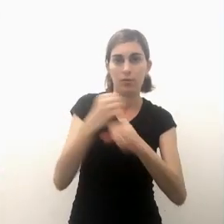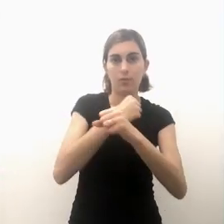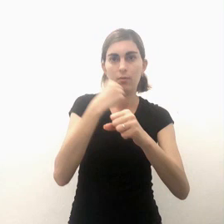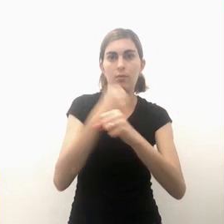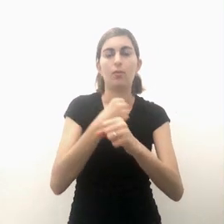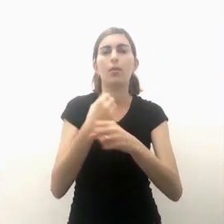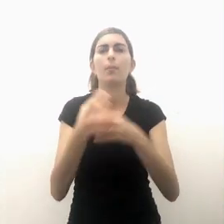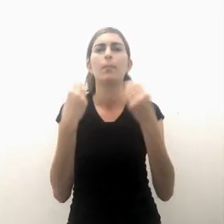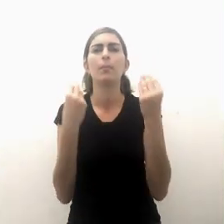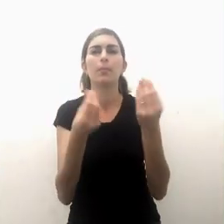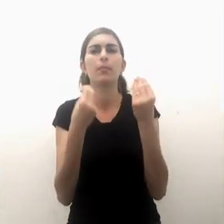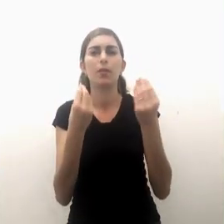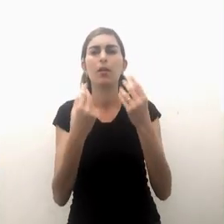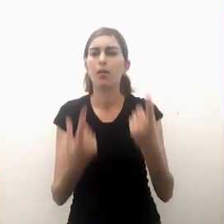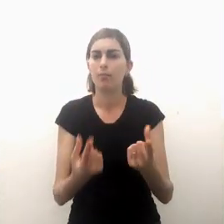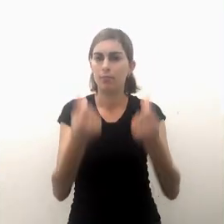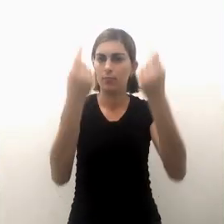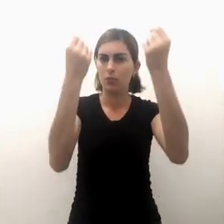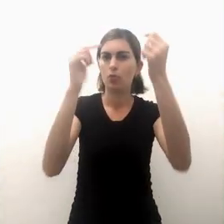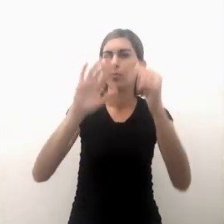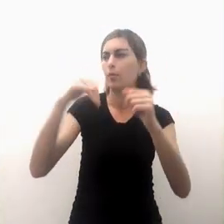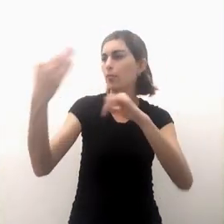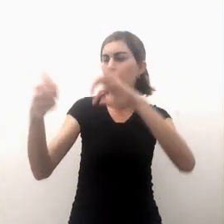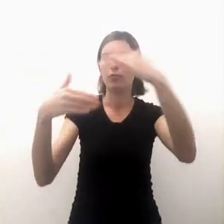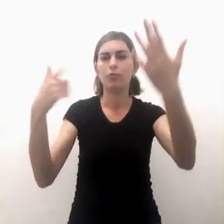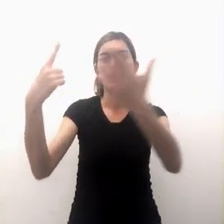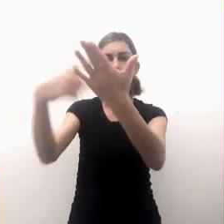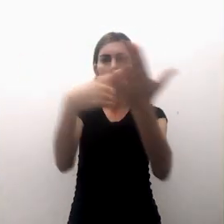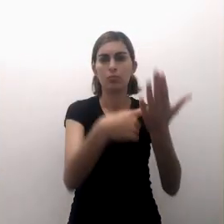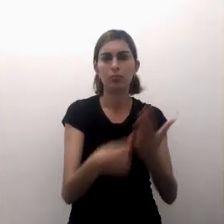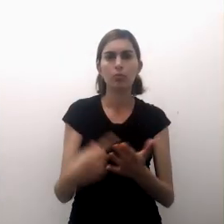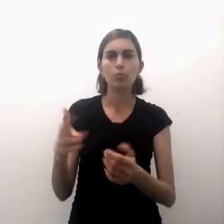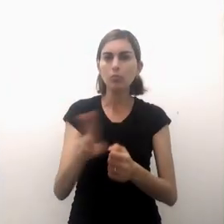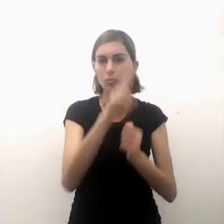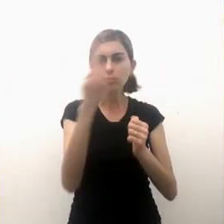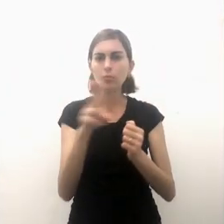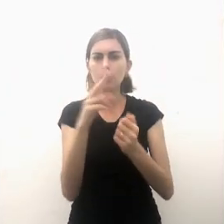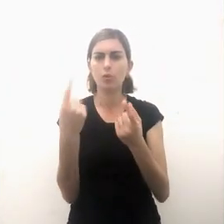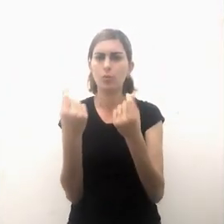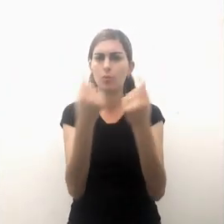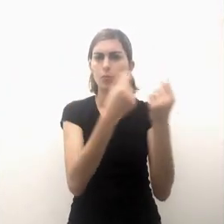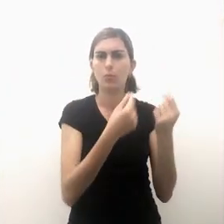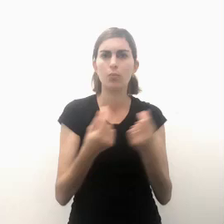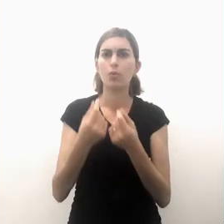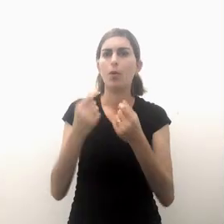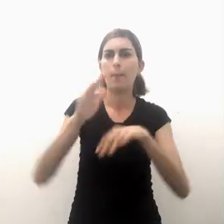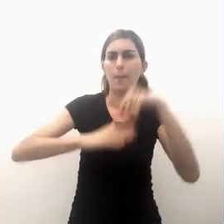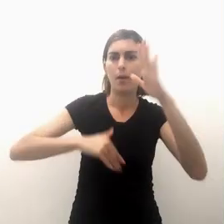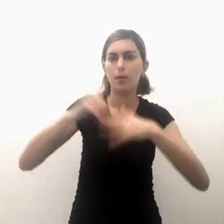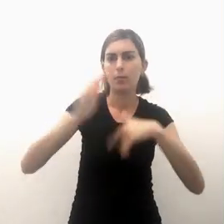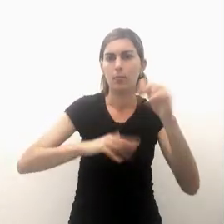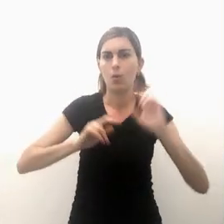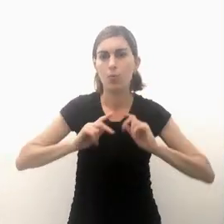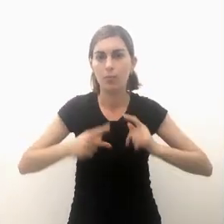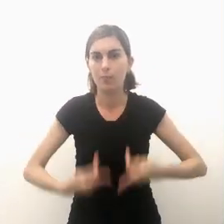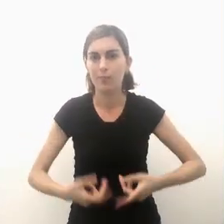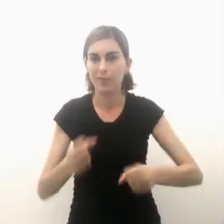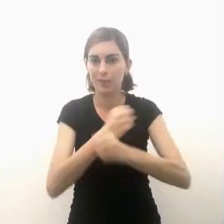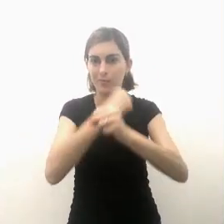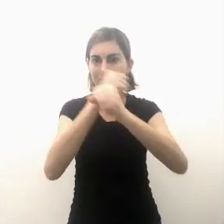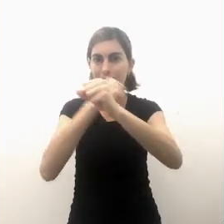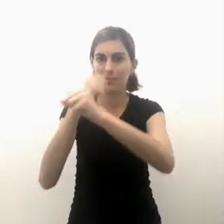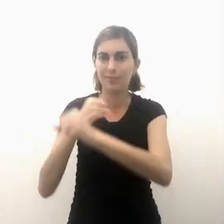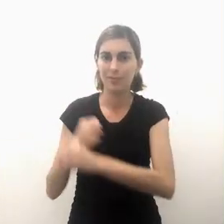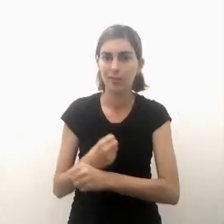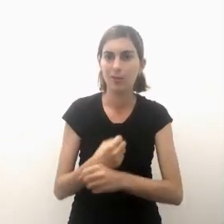tá? Para as economias externas, tá? Então, eles usam muita produção, muita mão de obra humana para essas